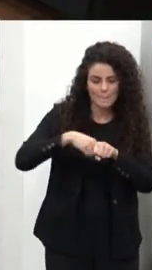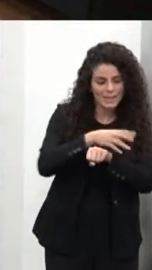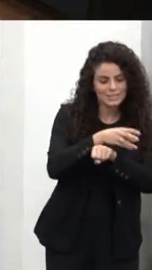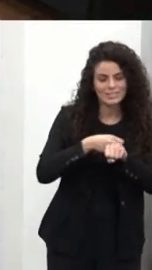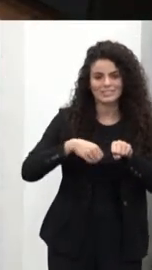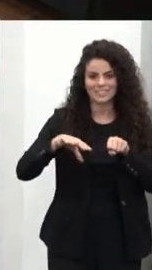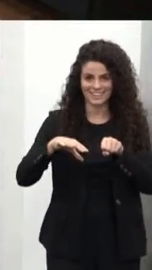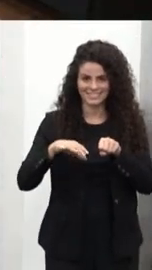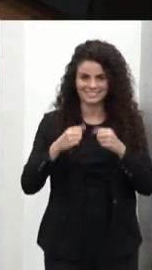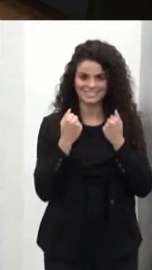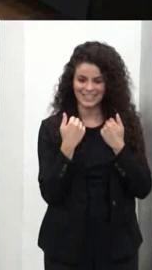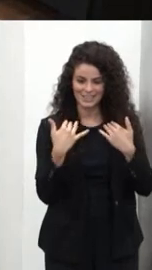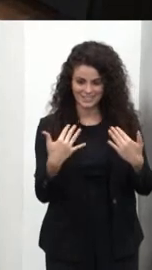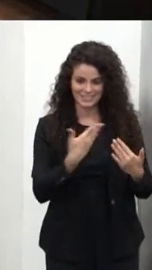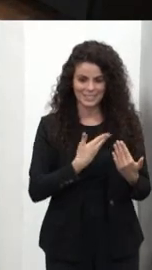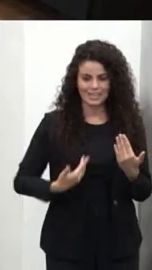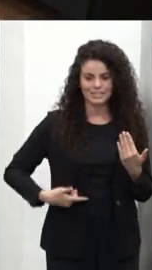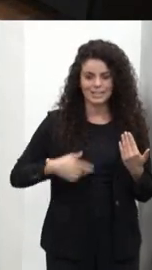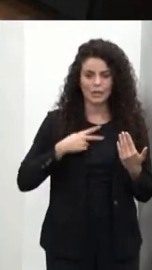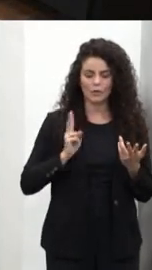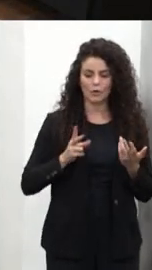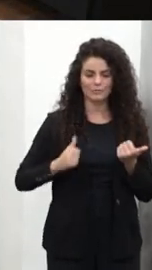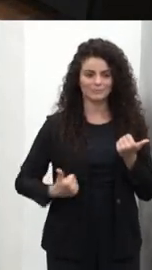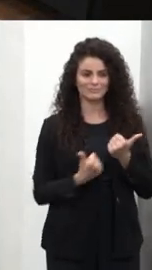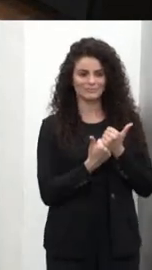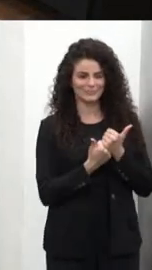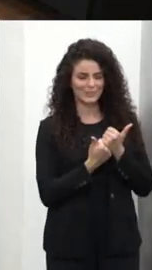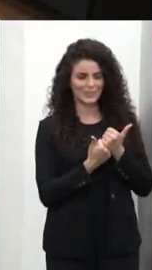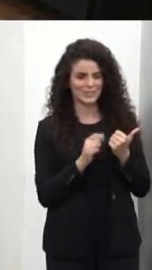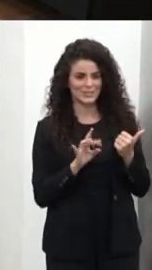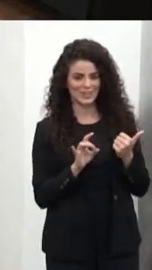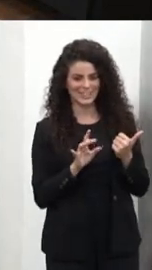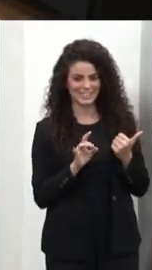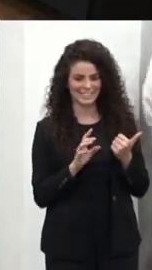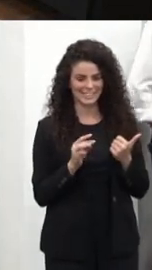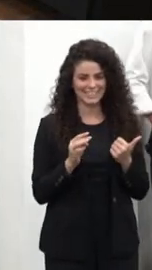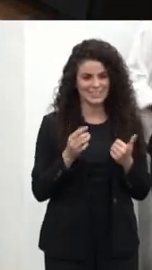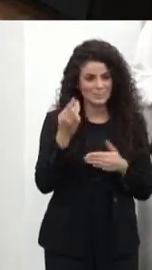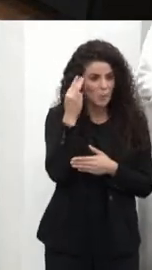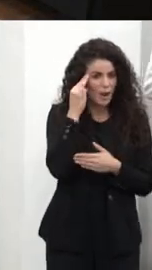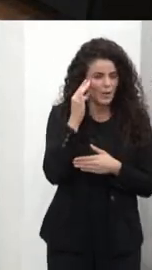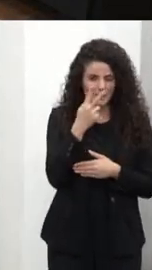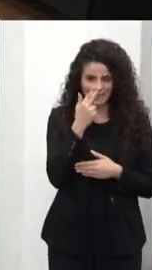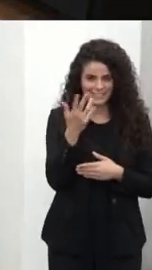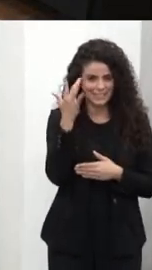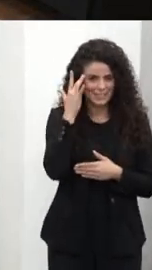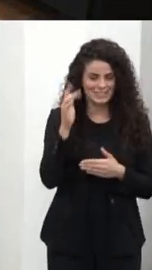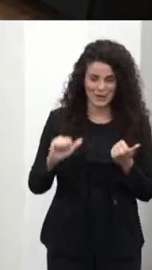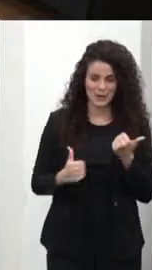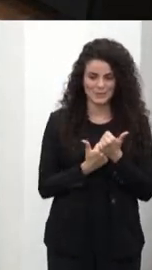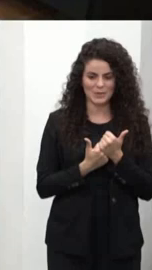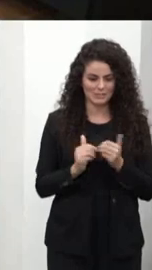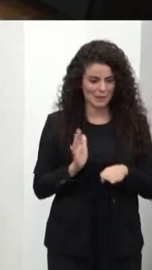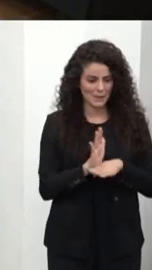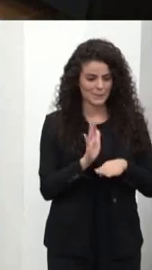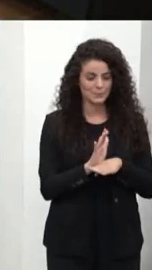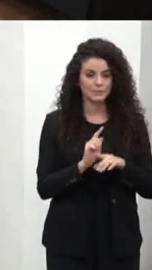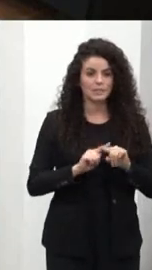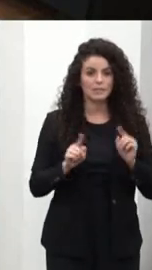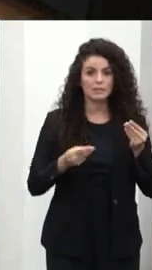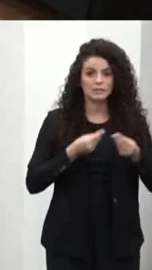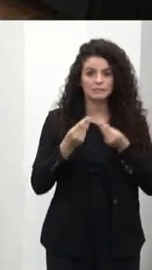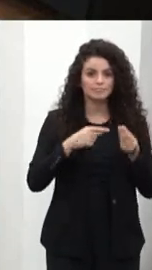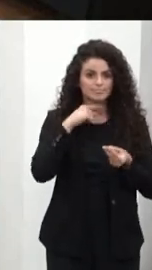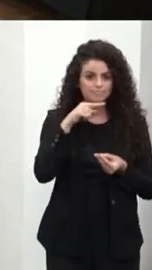só para dar um apoio moral foi moral para ti aqui mas eu como eu não vou